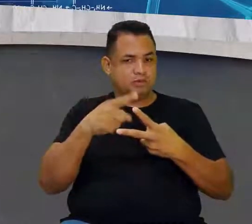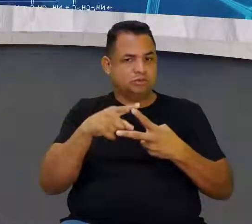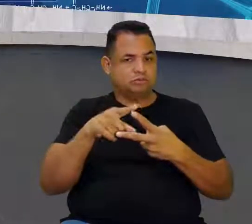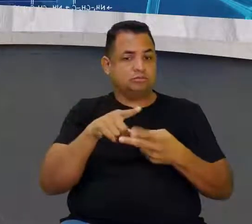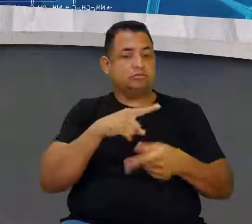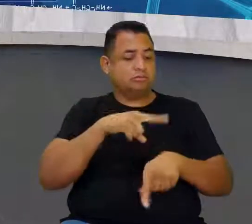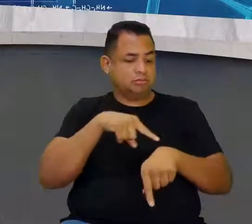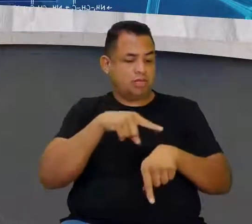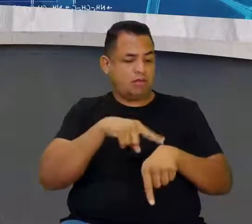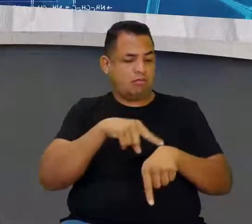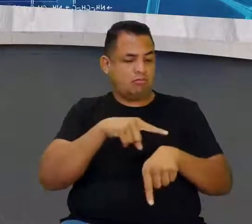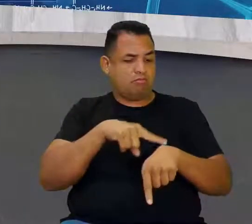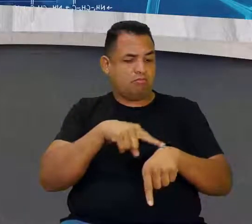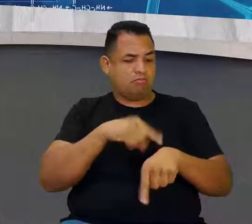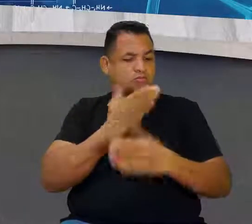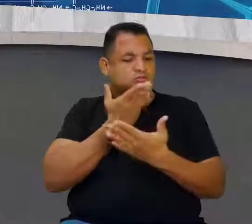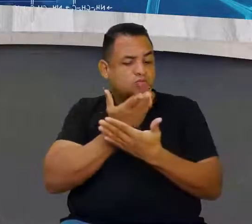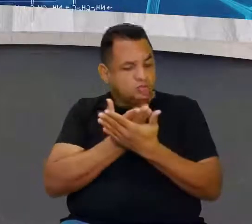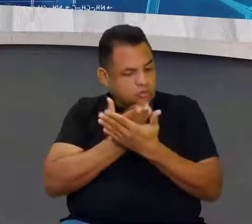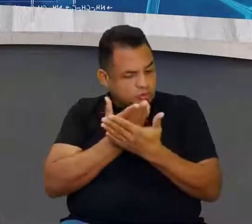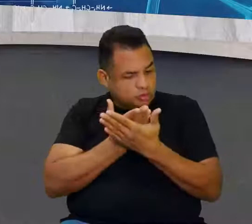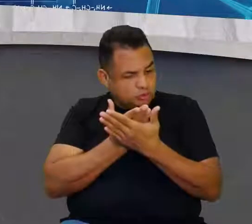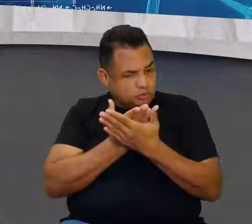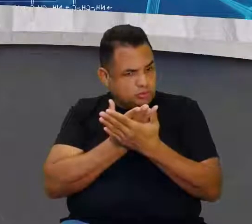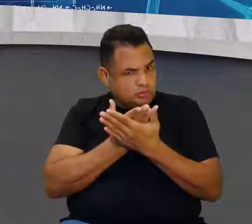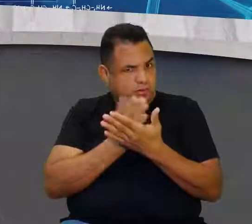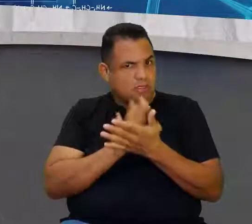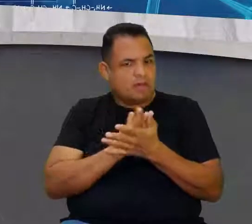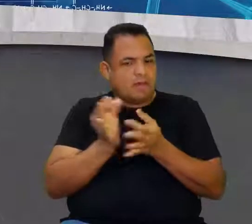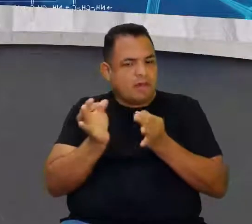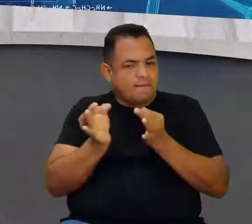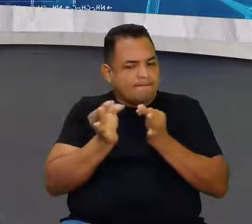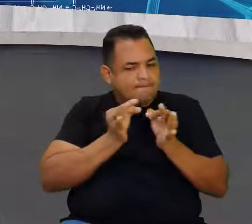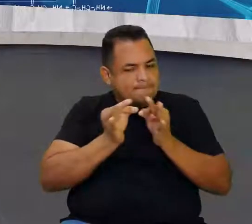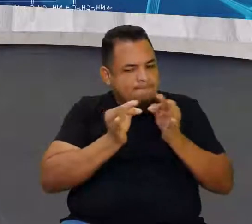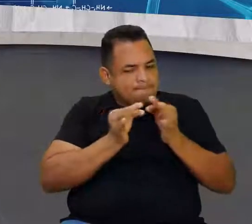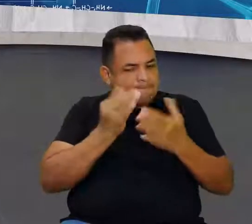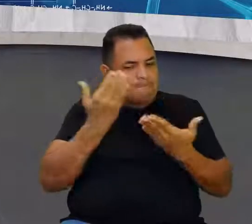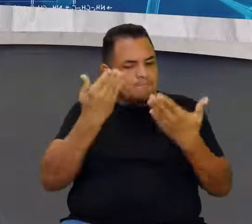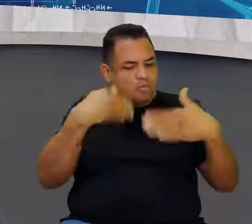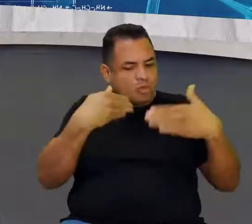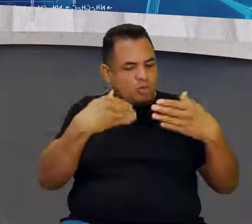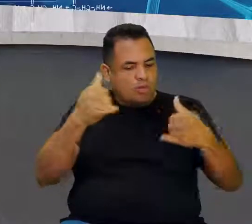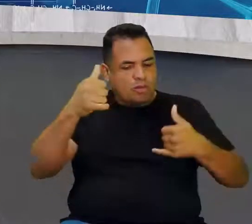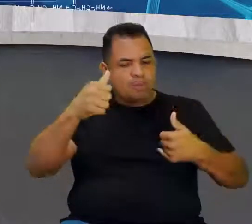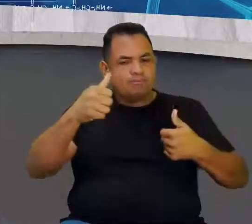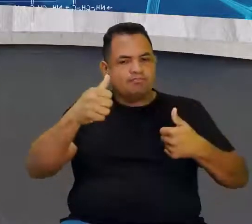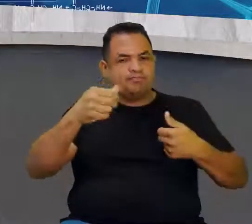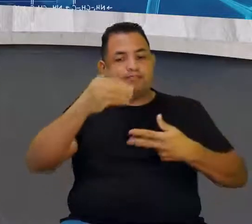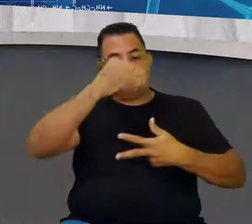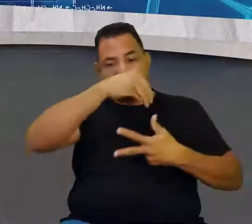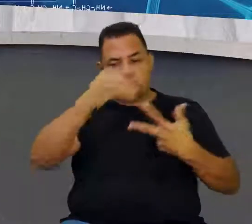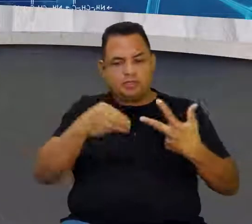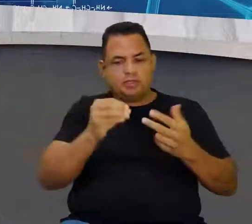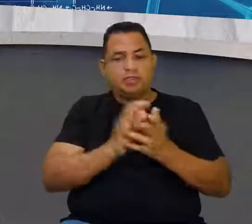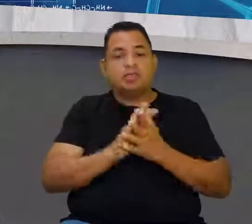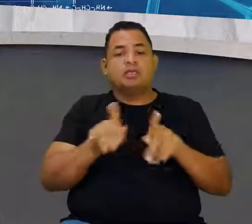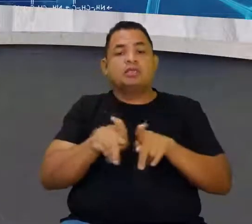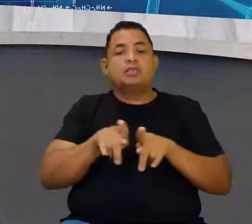estudo para se preparar para a avaliação Enem, para a prova Enem, e você tem que se